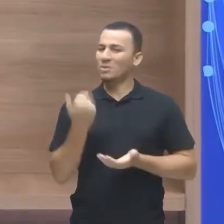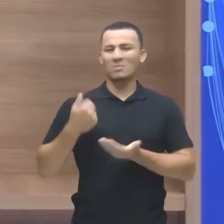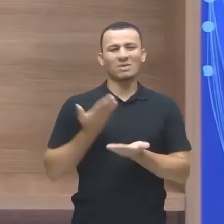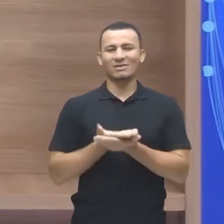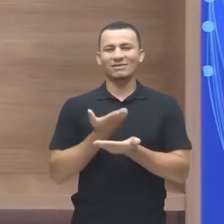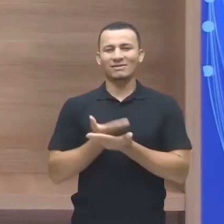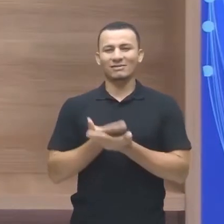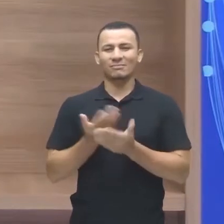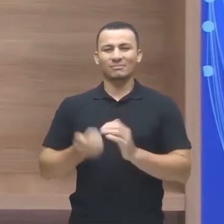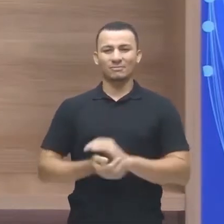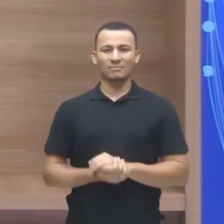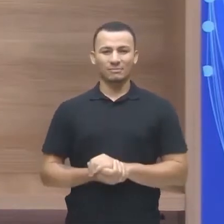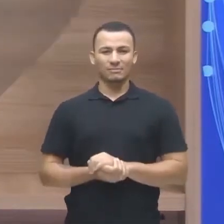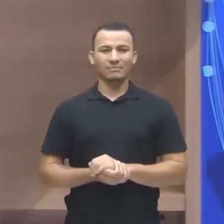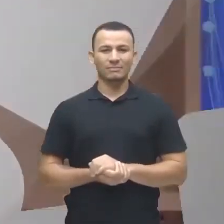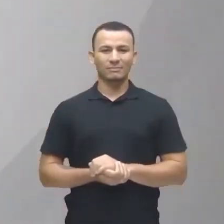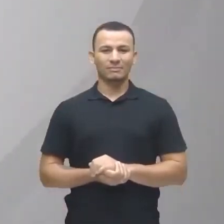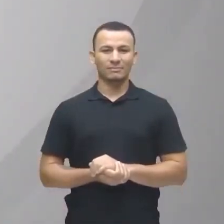agora?